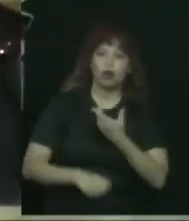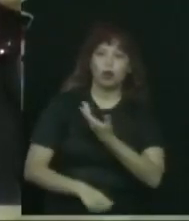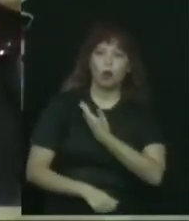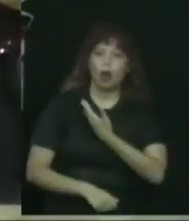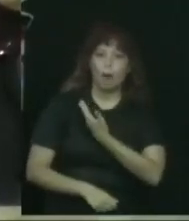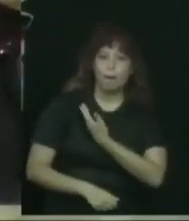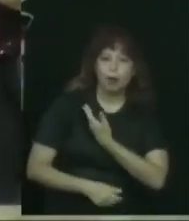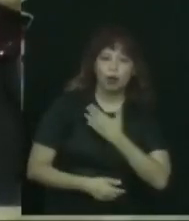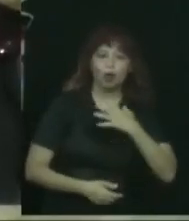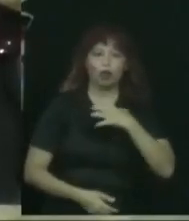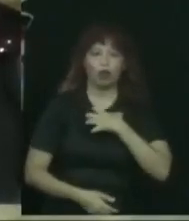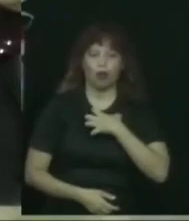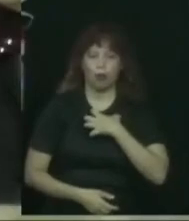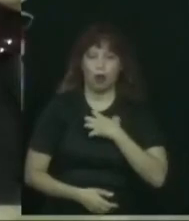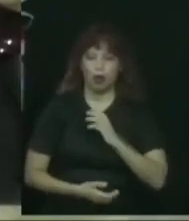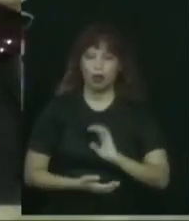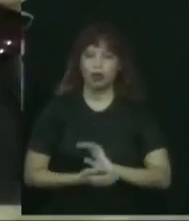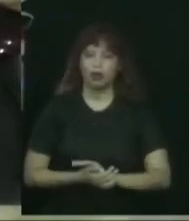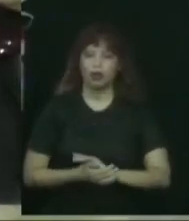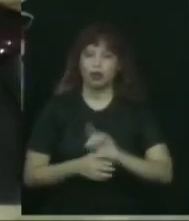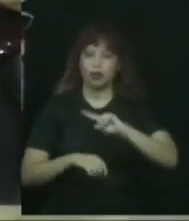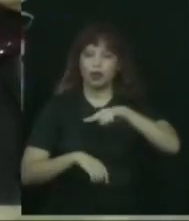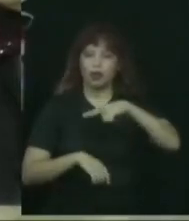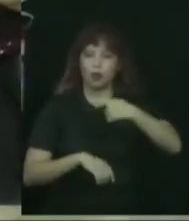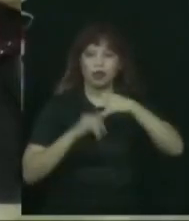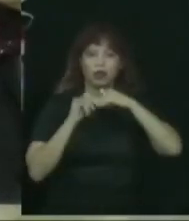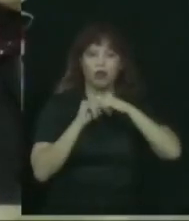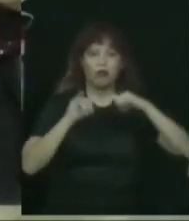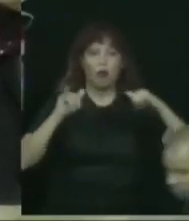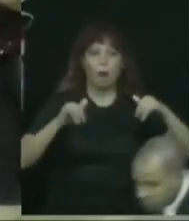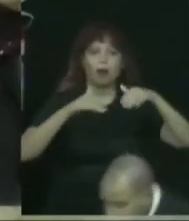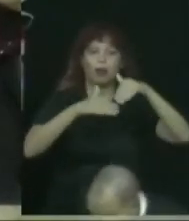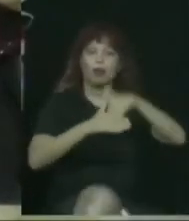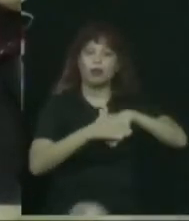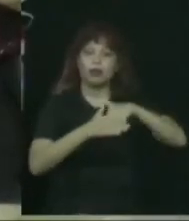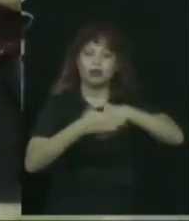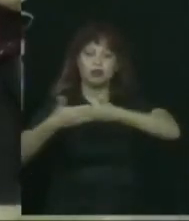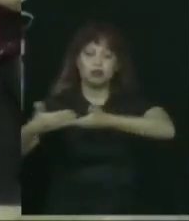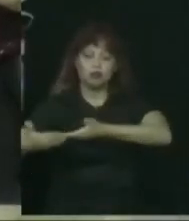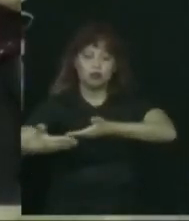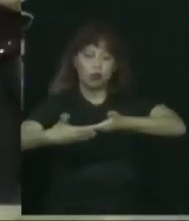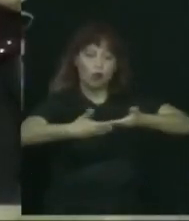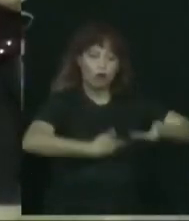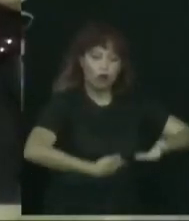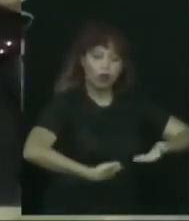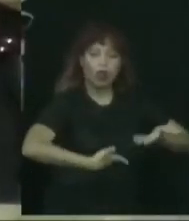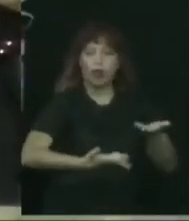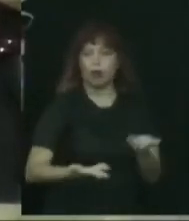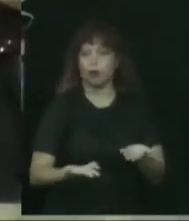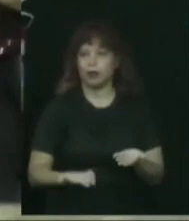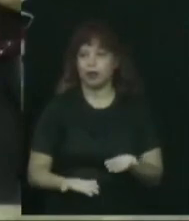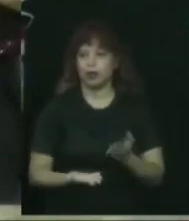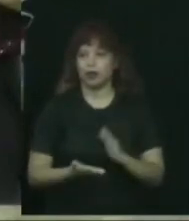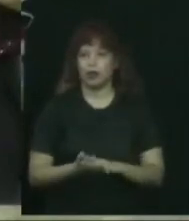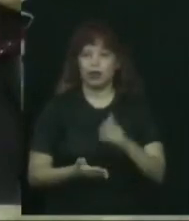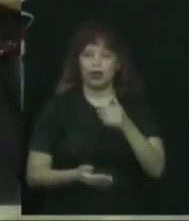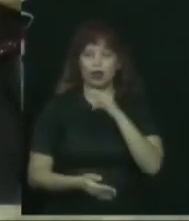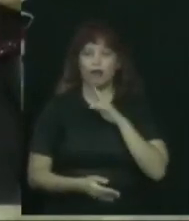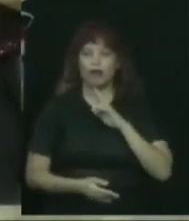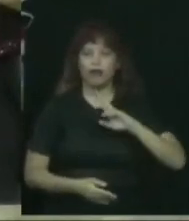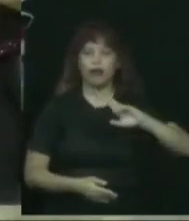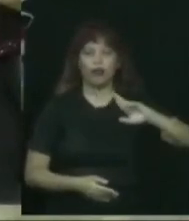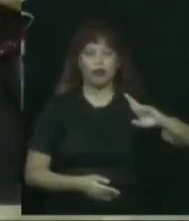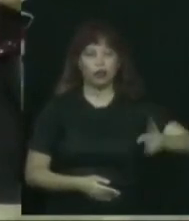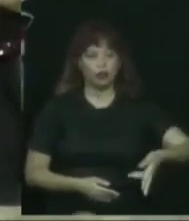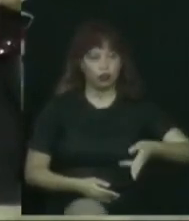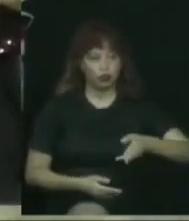baiano após informá-lo da eleição e convidá-lo para esta solenidade ele me respondeu